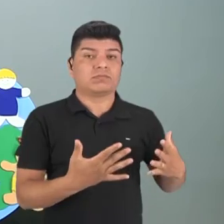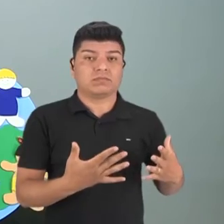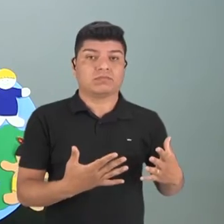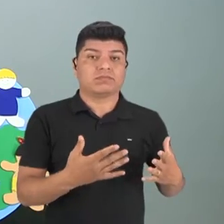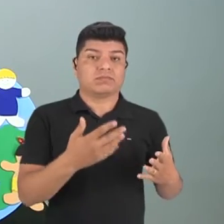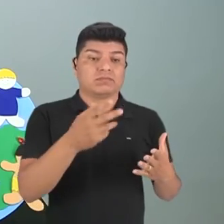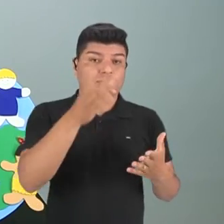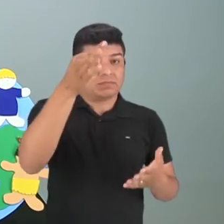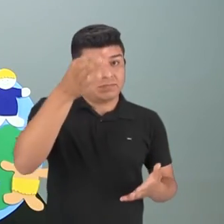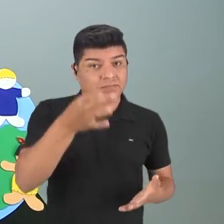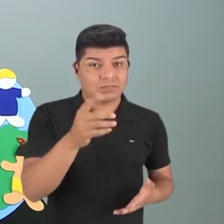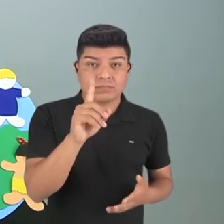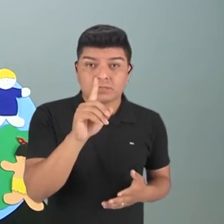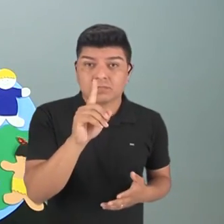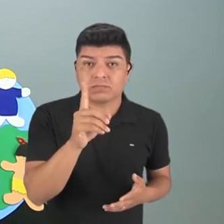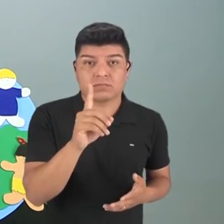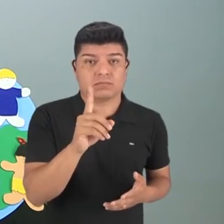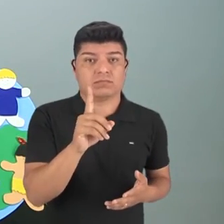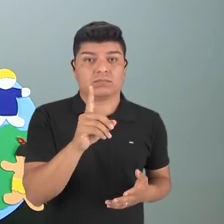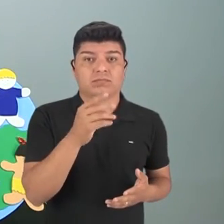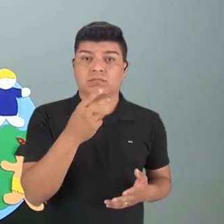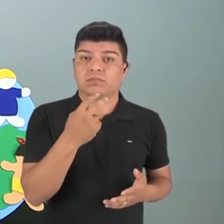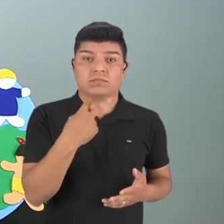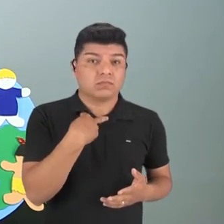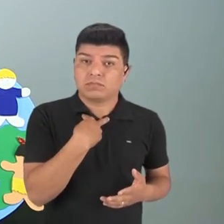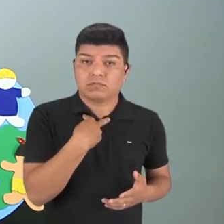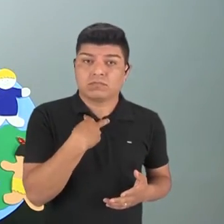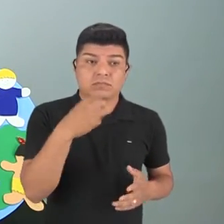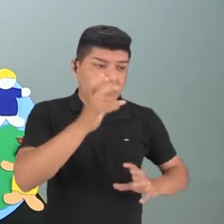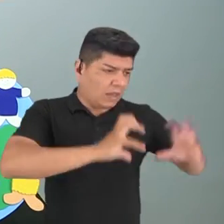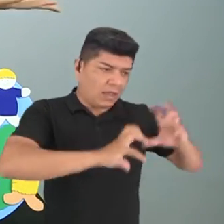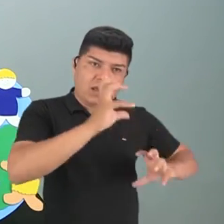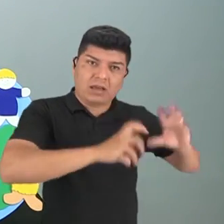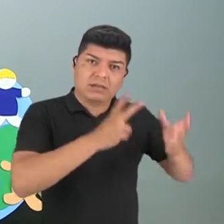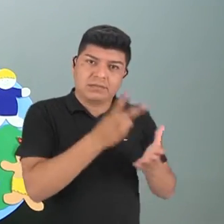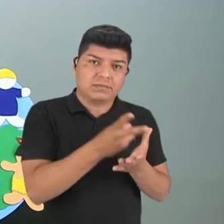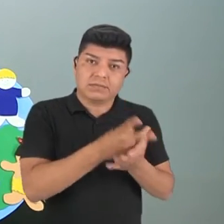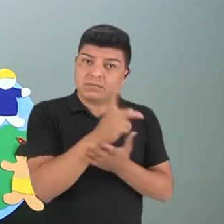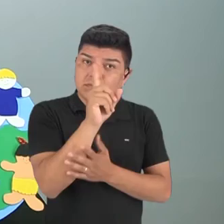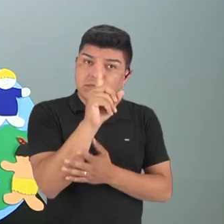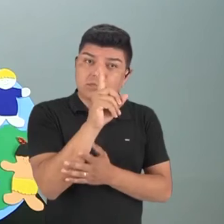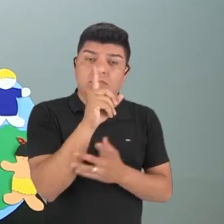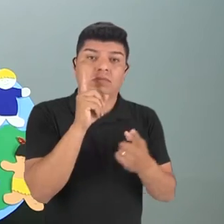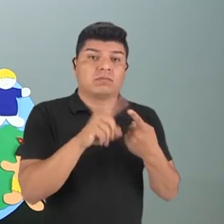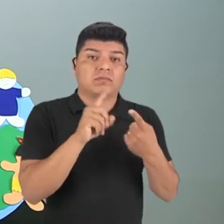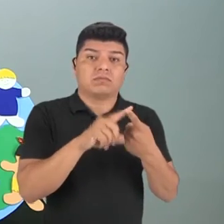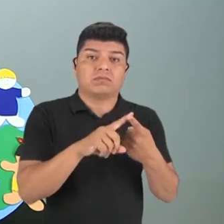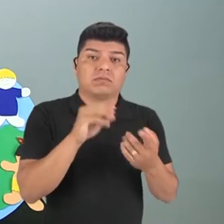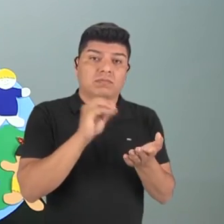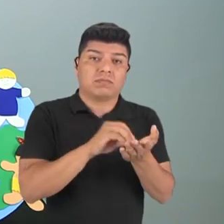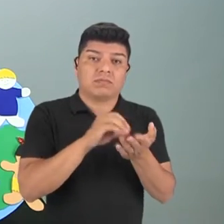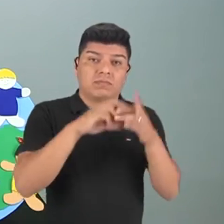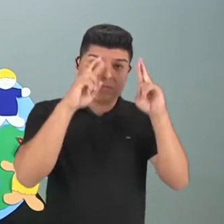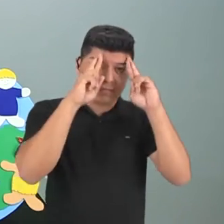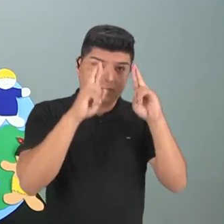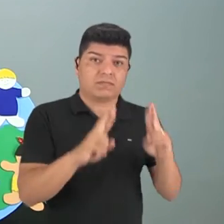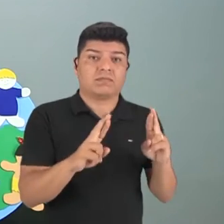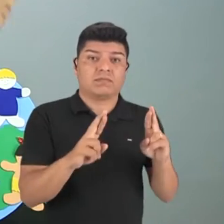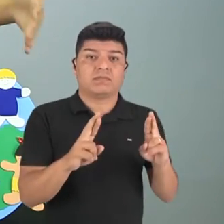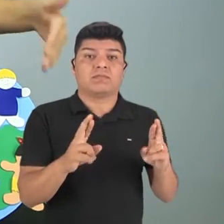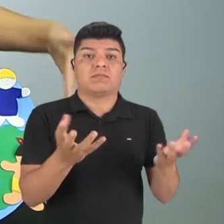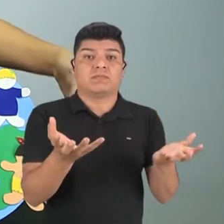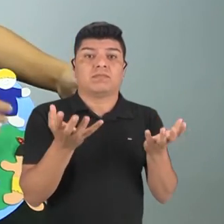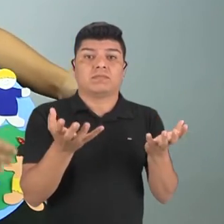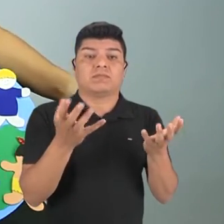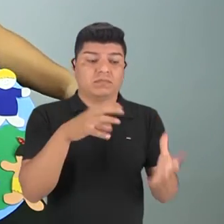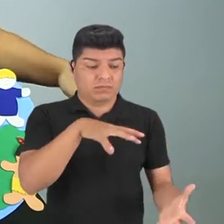não é correto. Nós não podemos partir para a briga, porque isso é muito desrespeitoso. E nós queremos